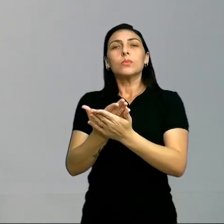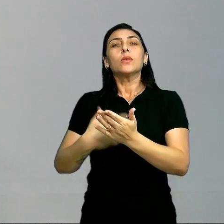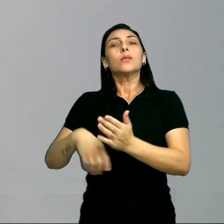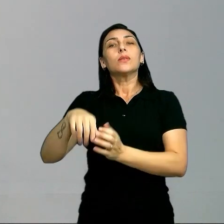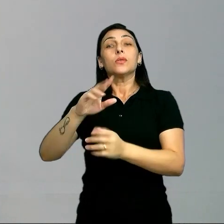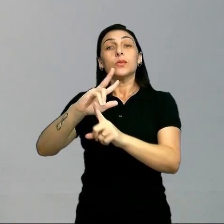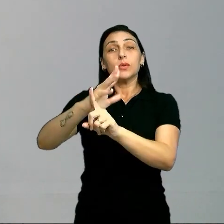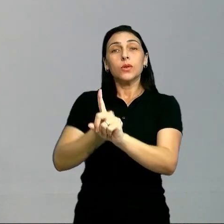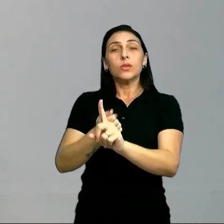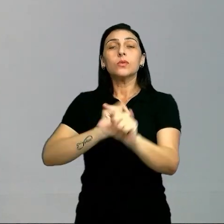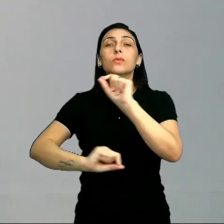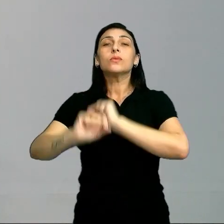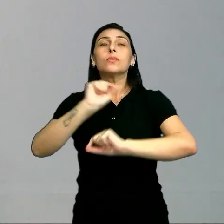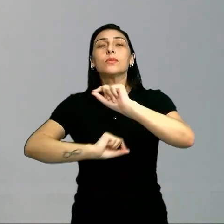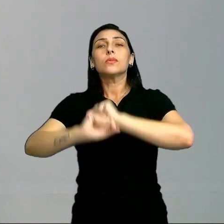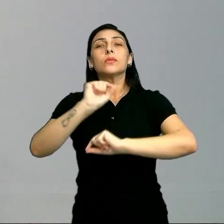arte